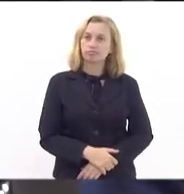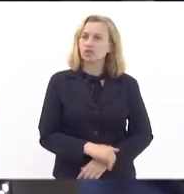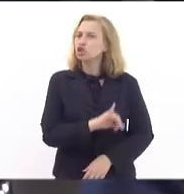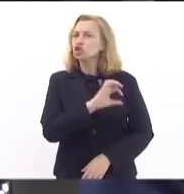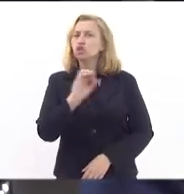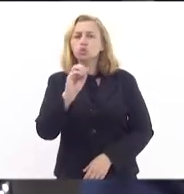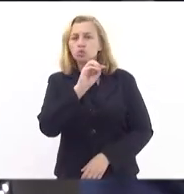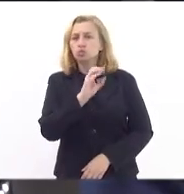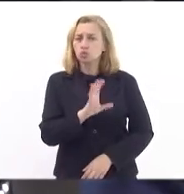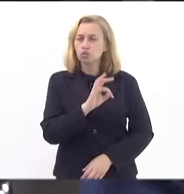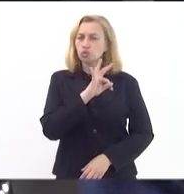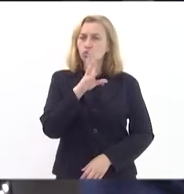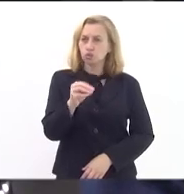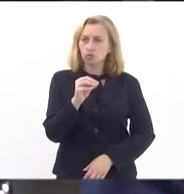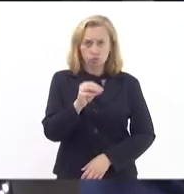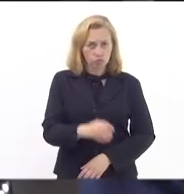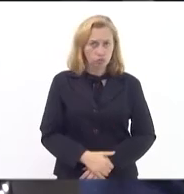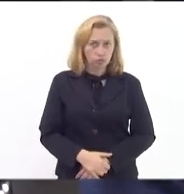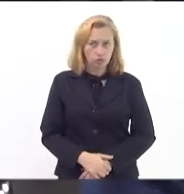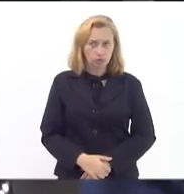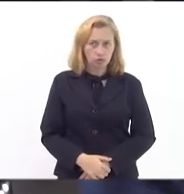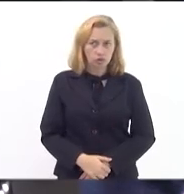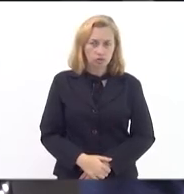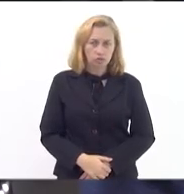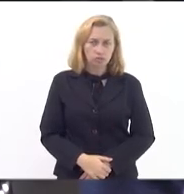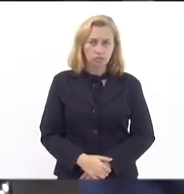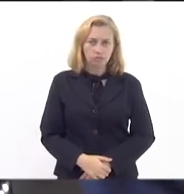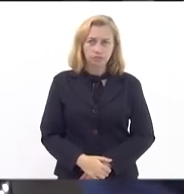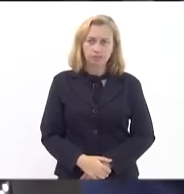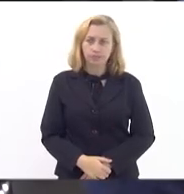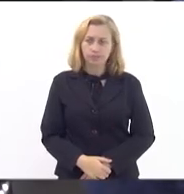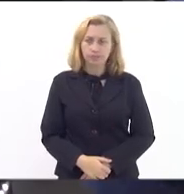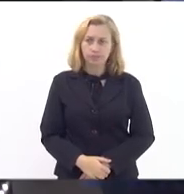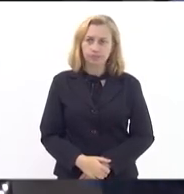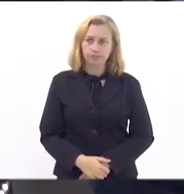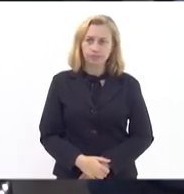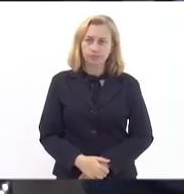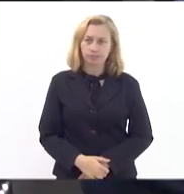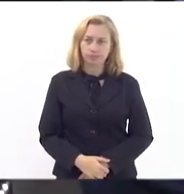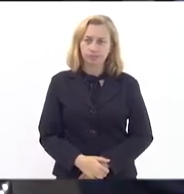isso e não seja visto operacionalmente